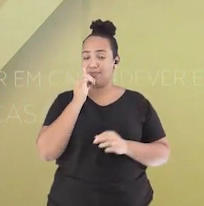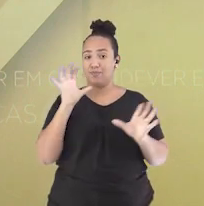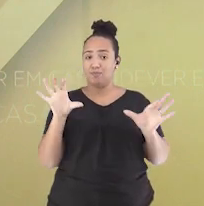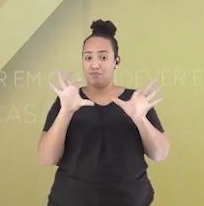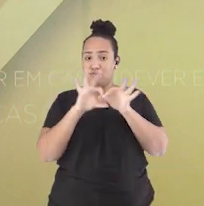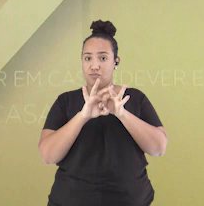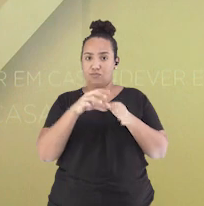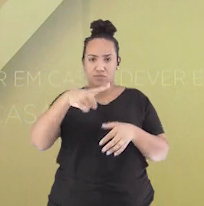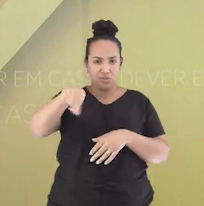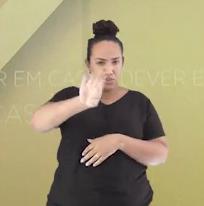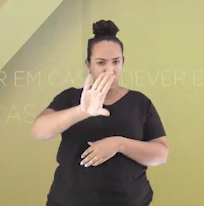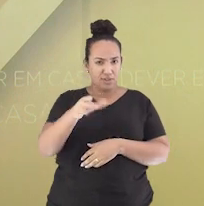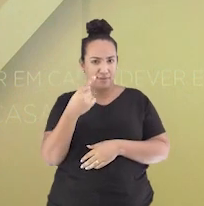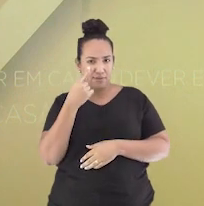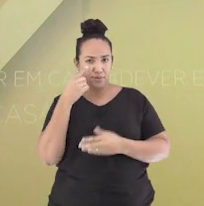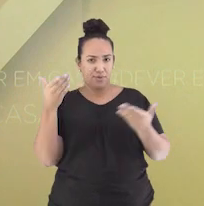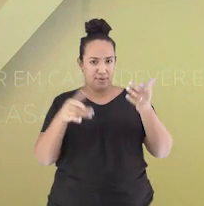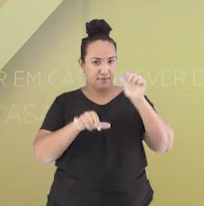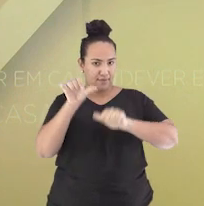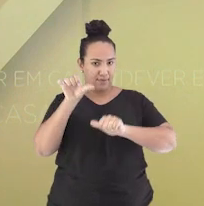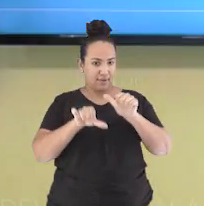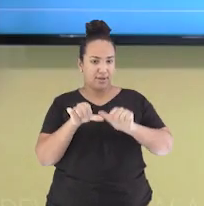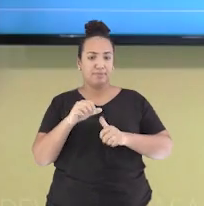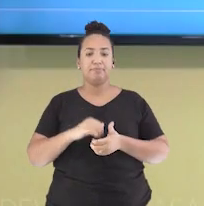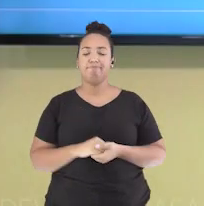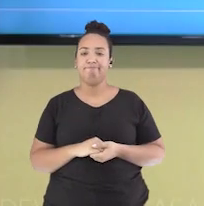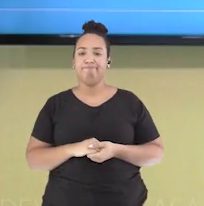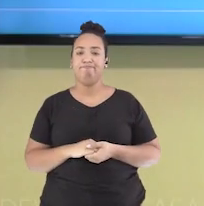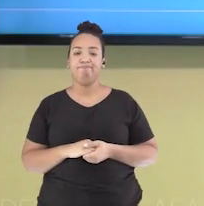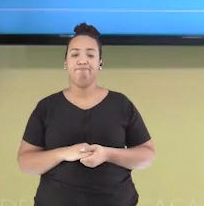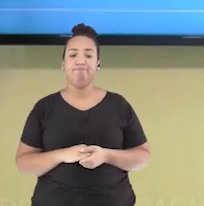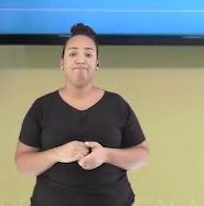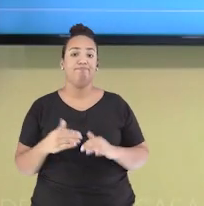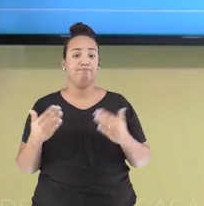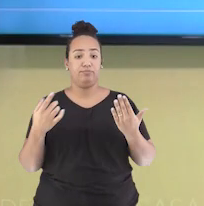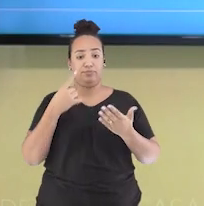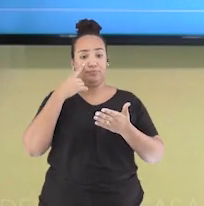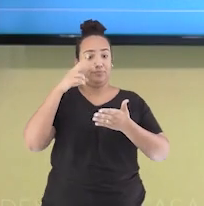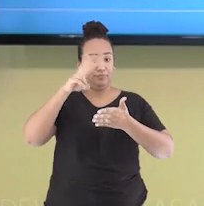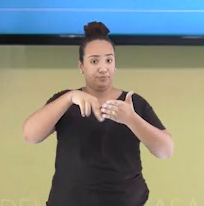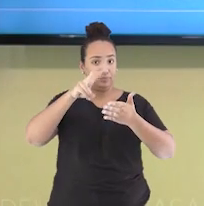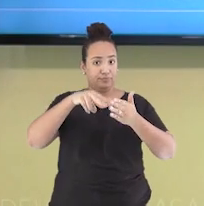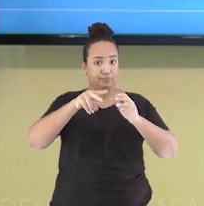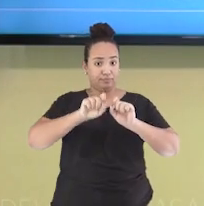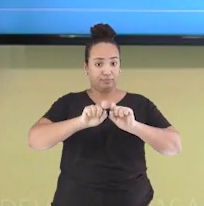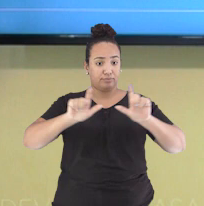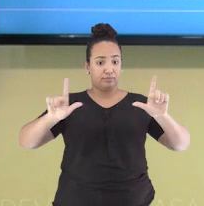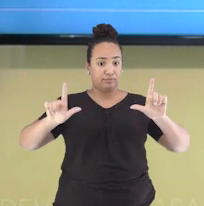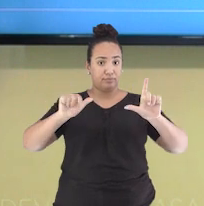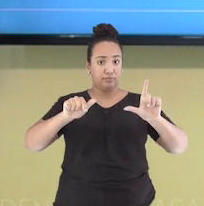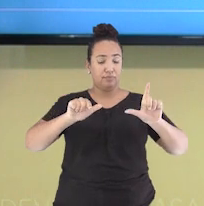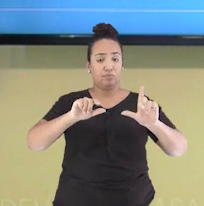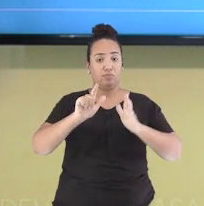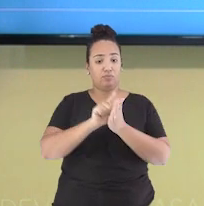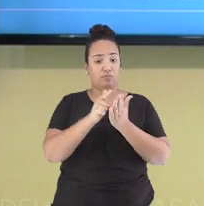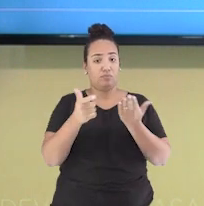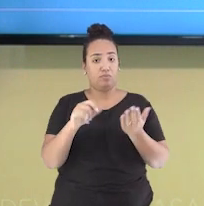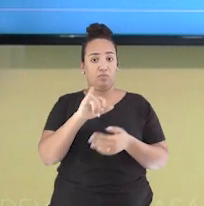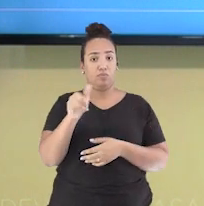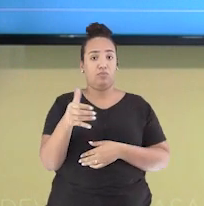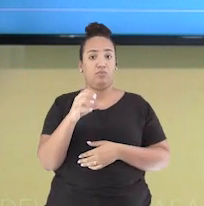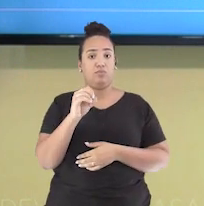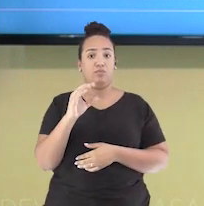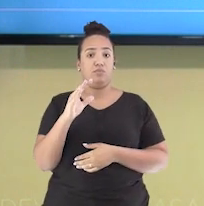ouviram falar deles? Vamos analisar um exemplo juntos? Vamos ler a manchete dessa notícia publicada no Jornal Joca, publicada em janeiro